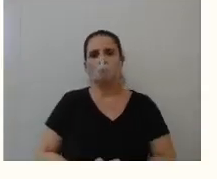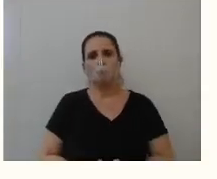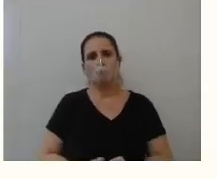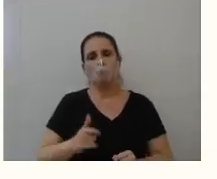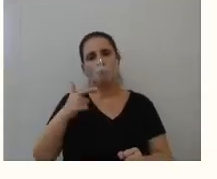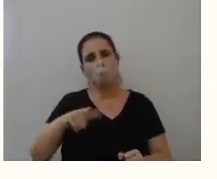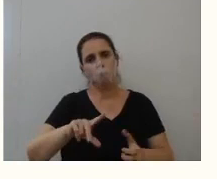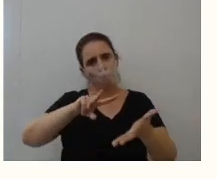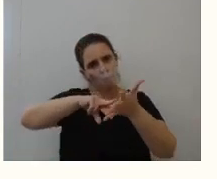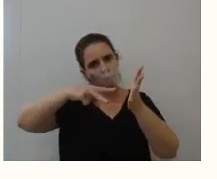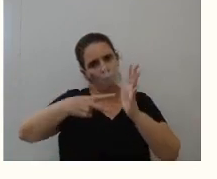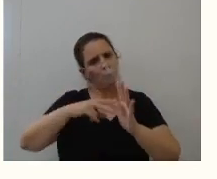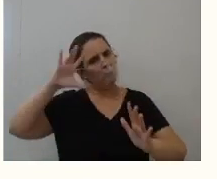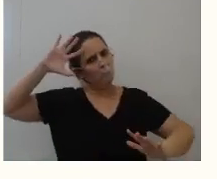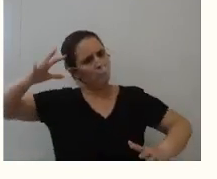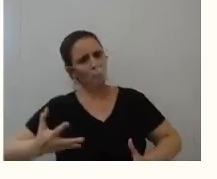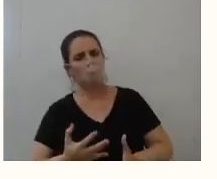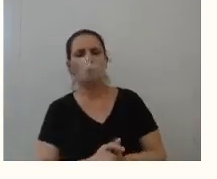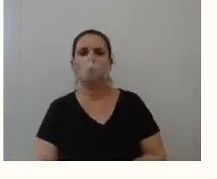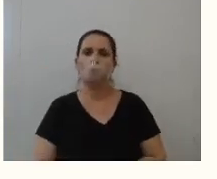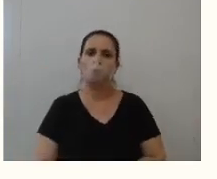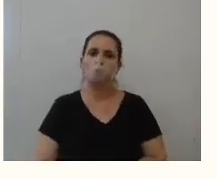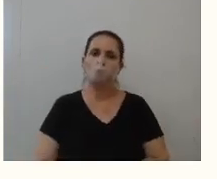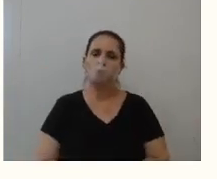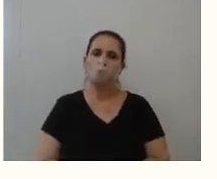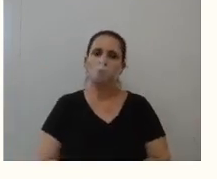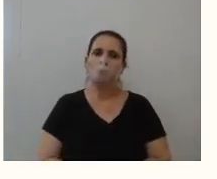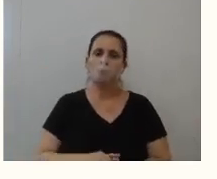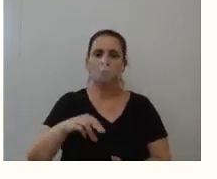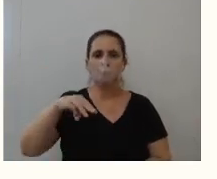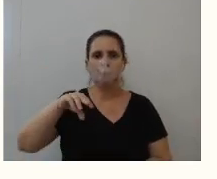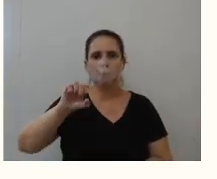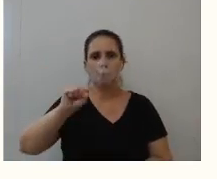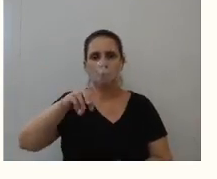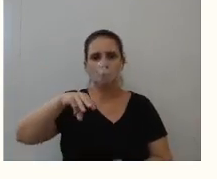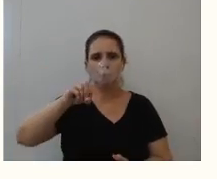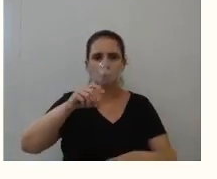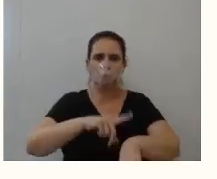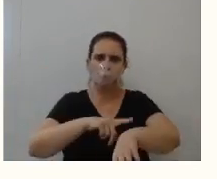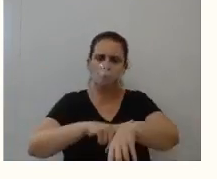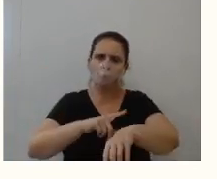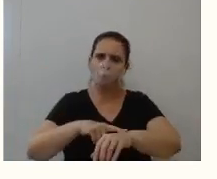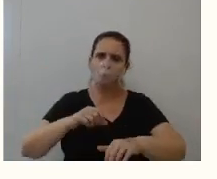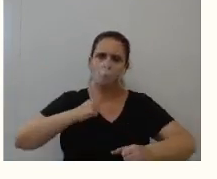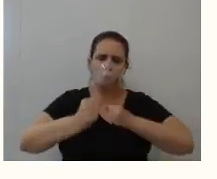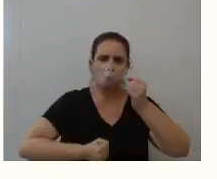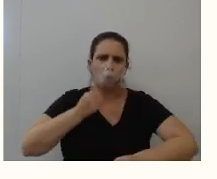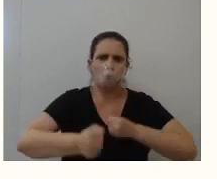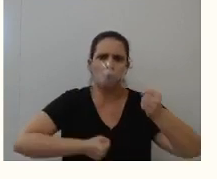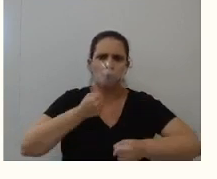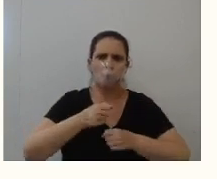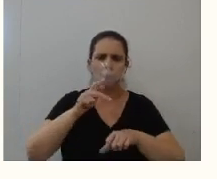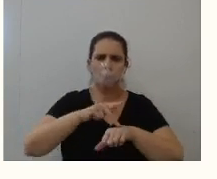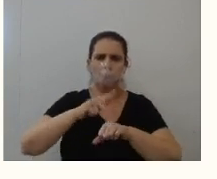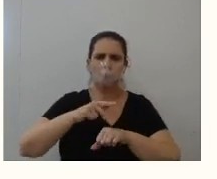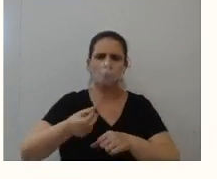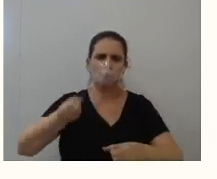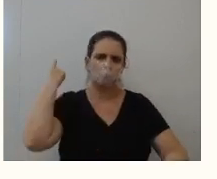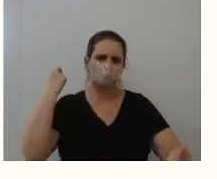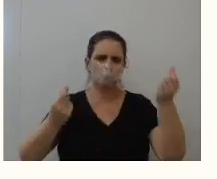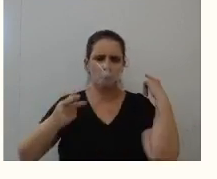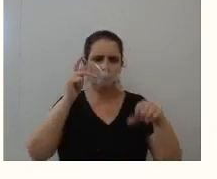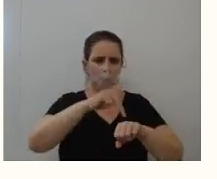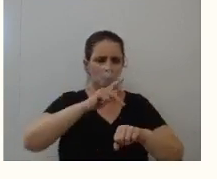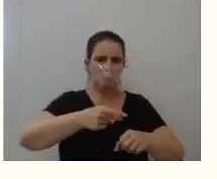de valor temporal. Ó, ao mesmo tempo que corriam, atiravam pedras para